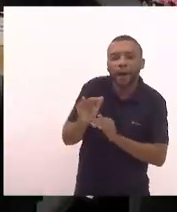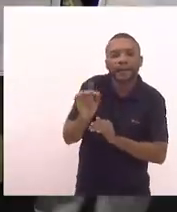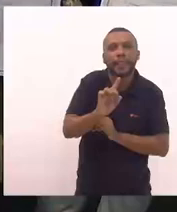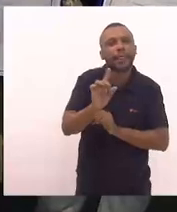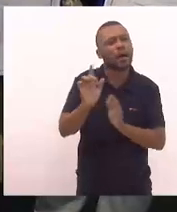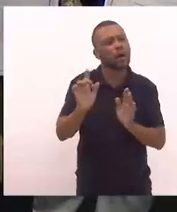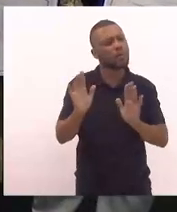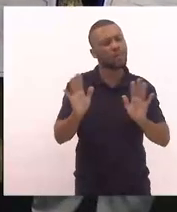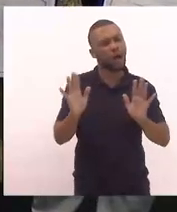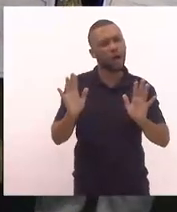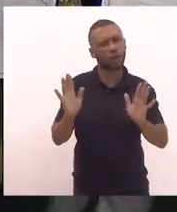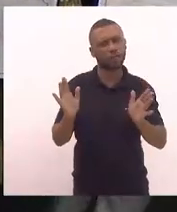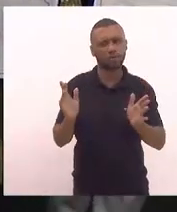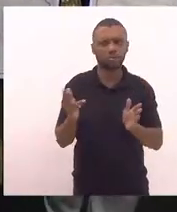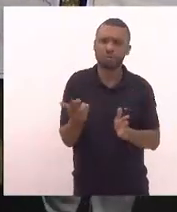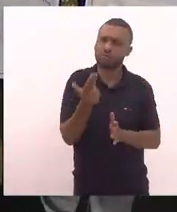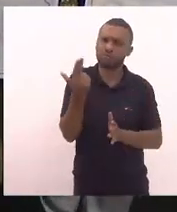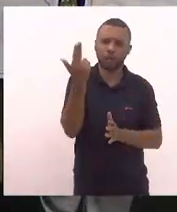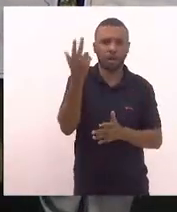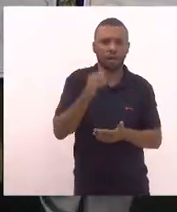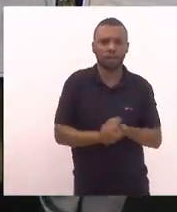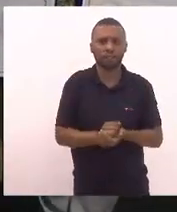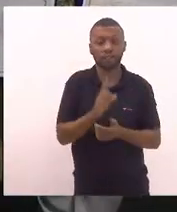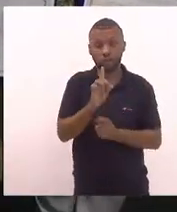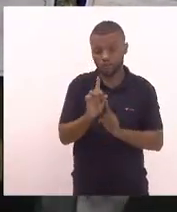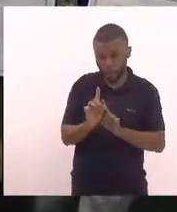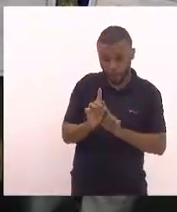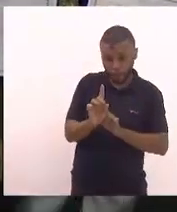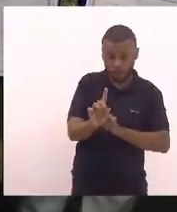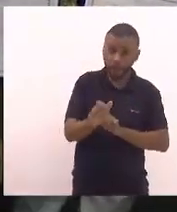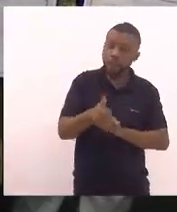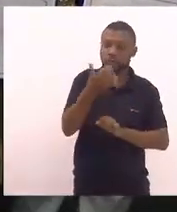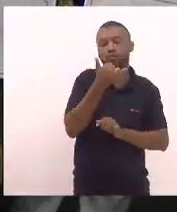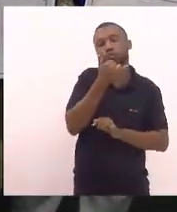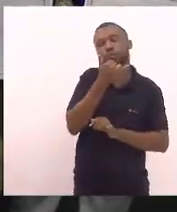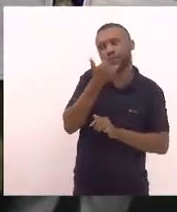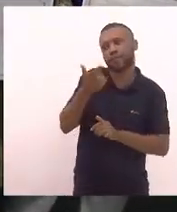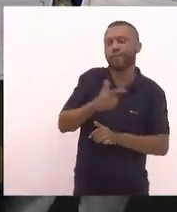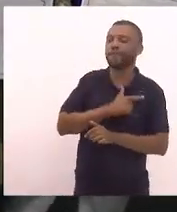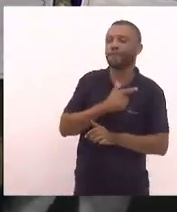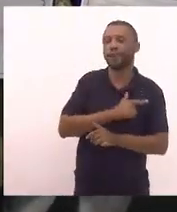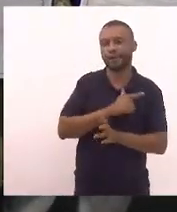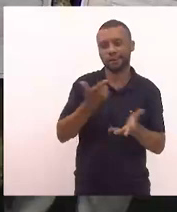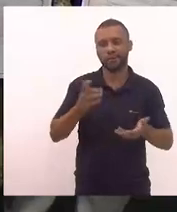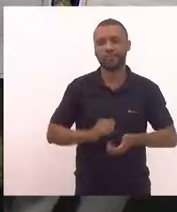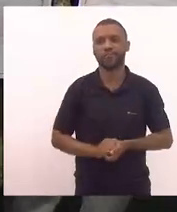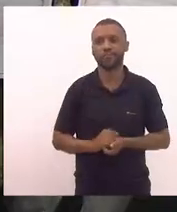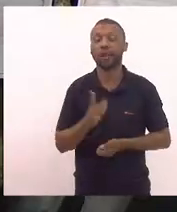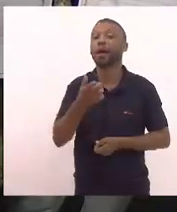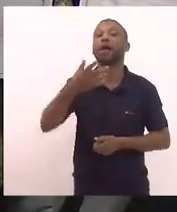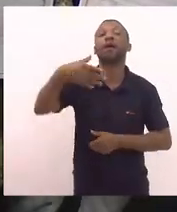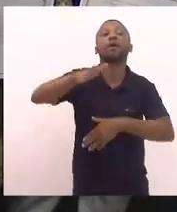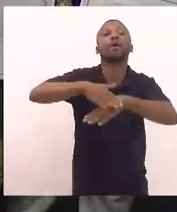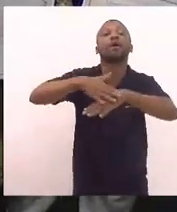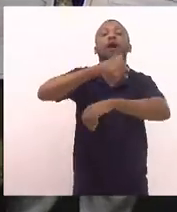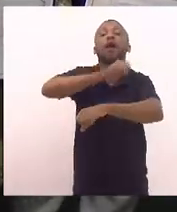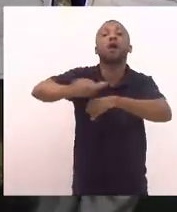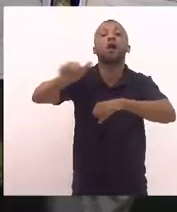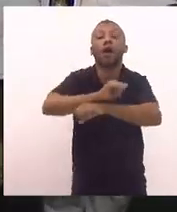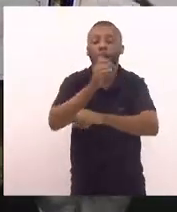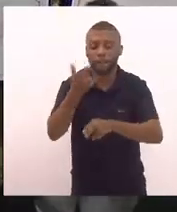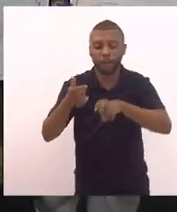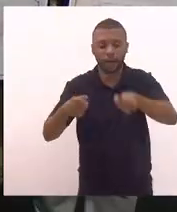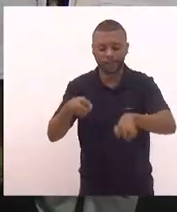não. Não, eu vou mais pra... Não, fica feio. Dê o jeito de vocês, subam na cadeira,